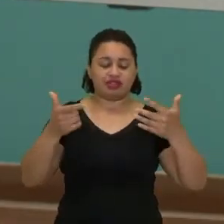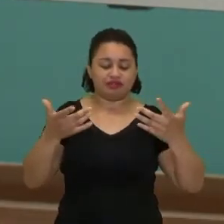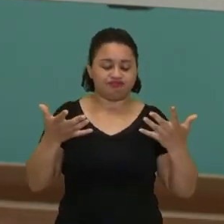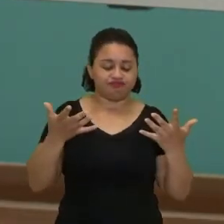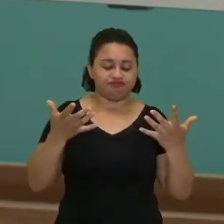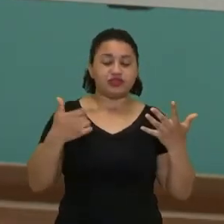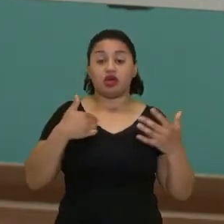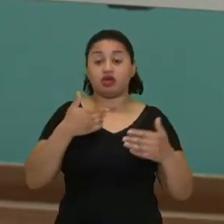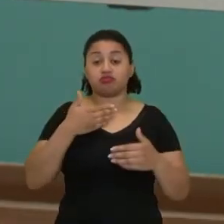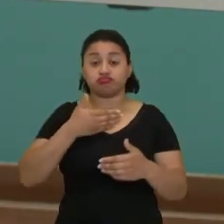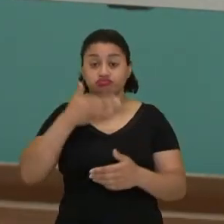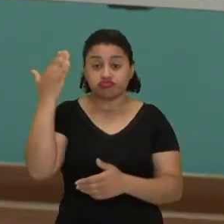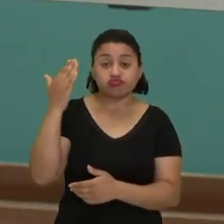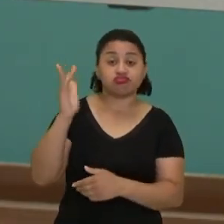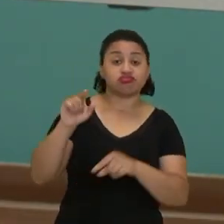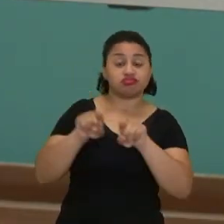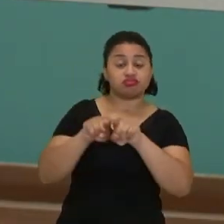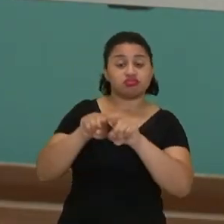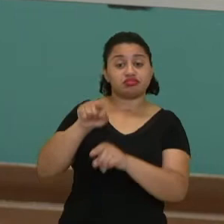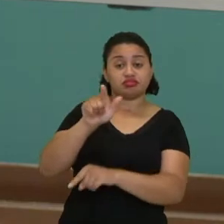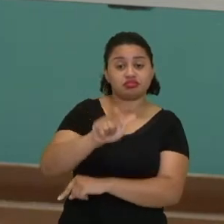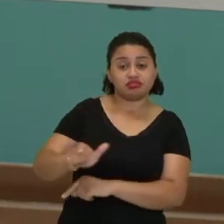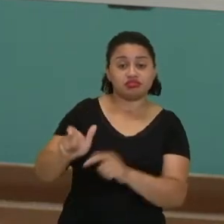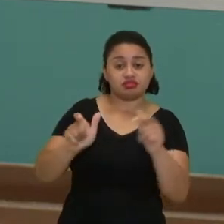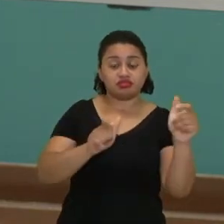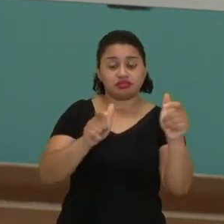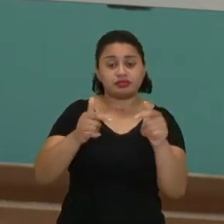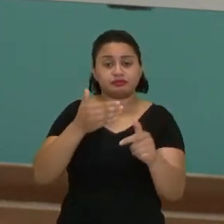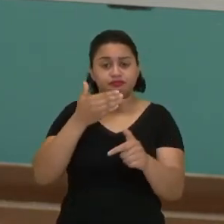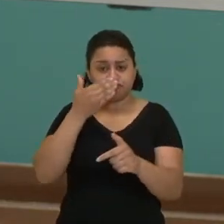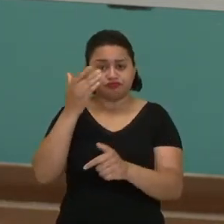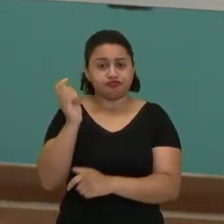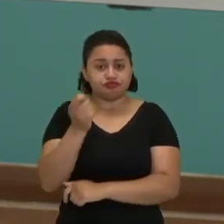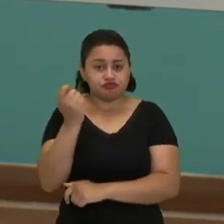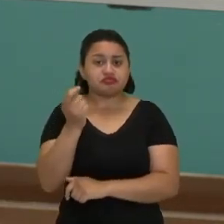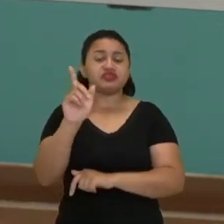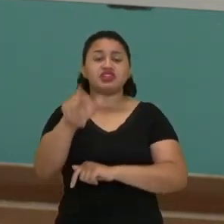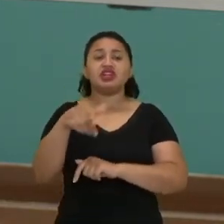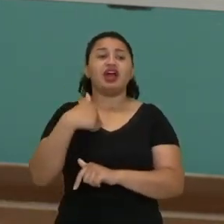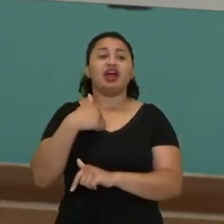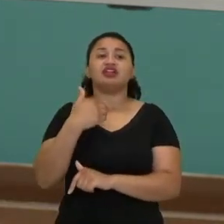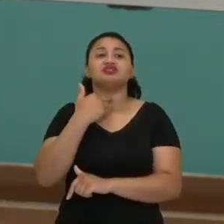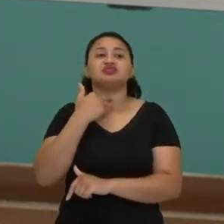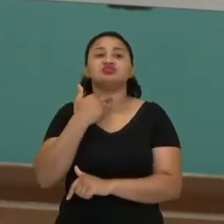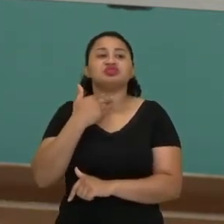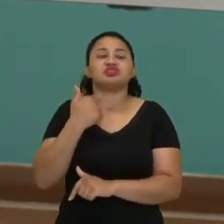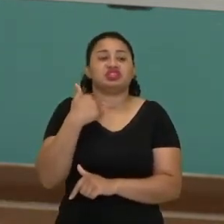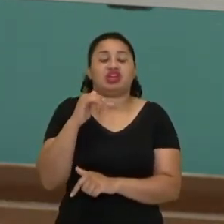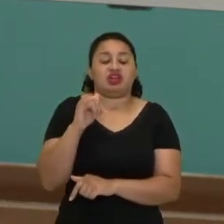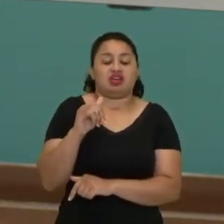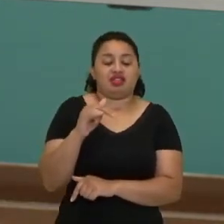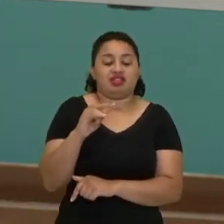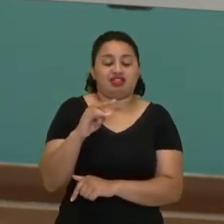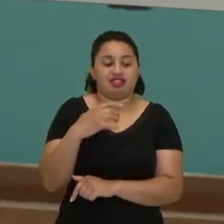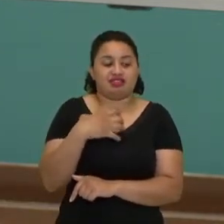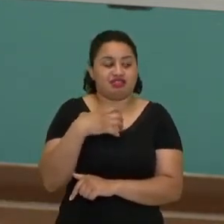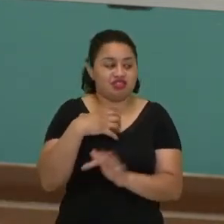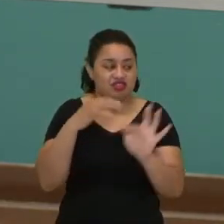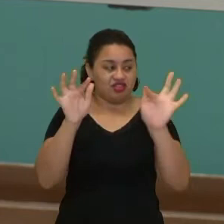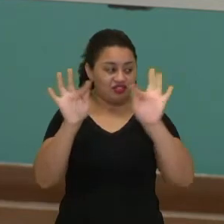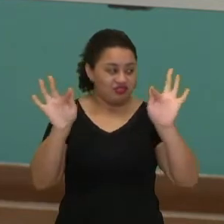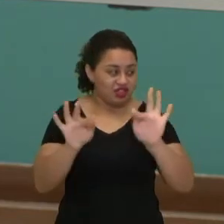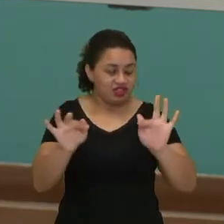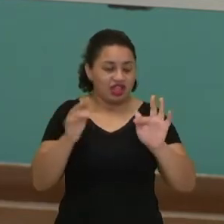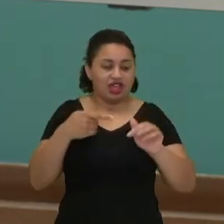com a prostituição para poder sobreviver. Então elas estavam nessa condição, elas não podiam usufruir da felicidade que o bar